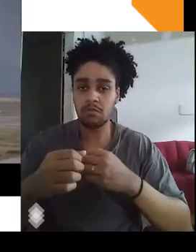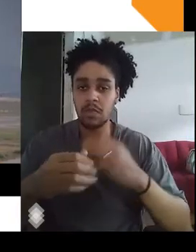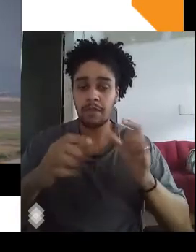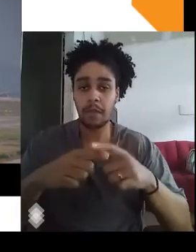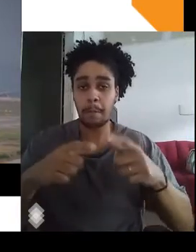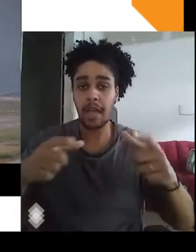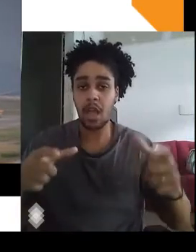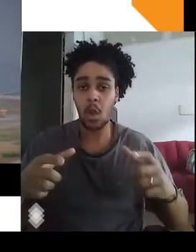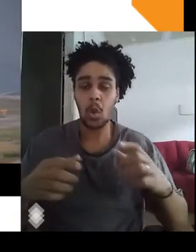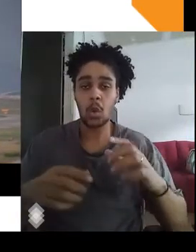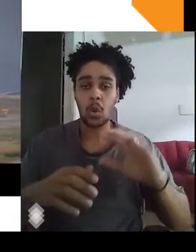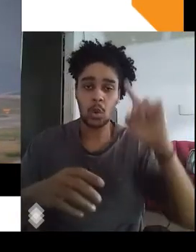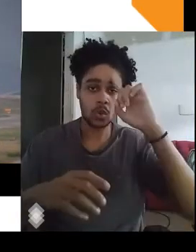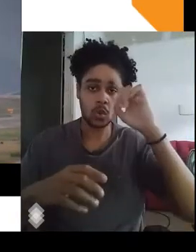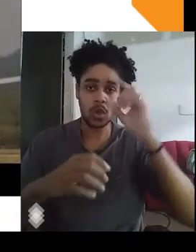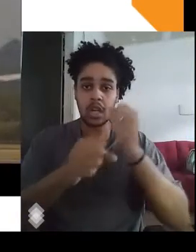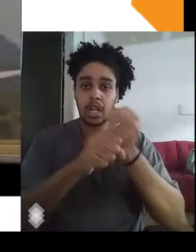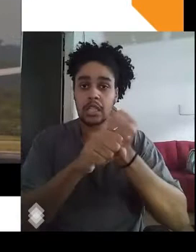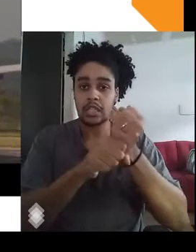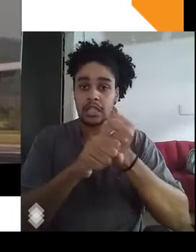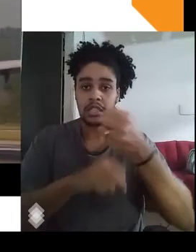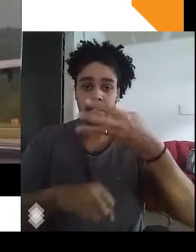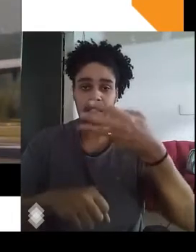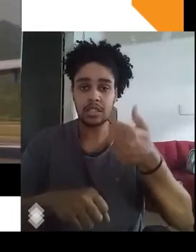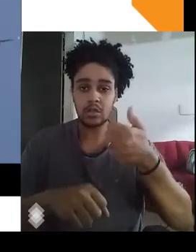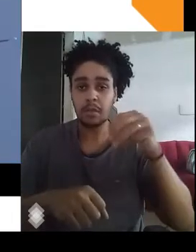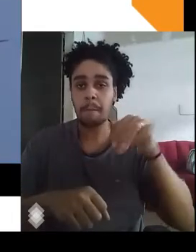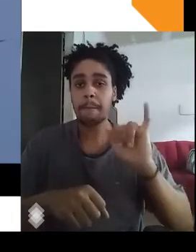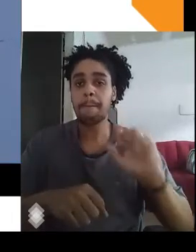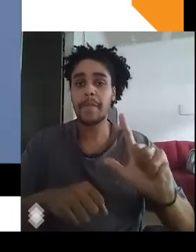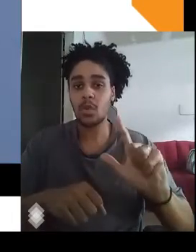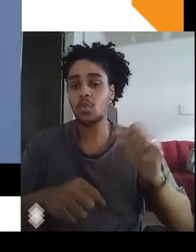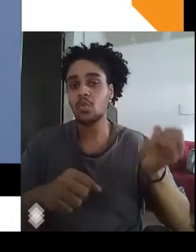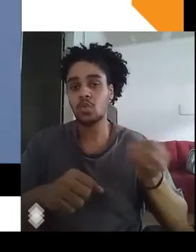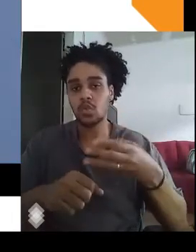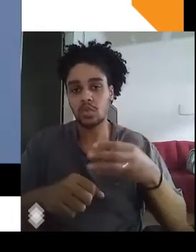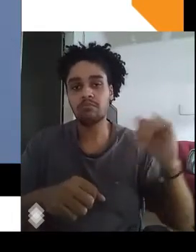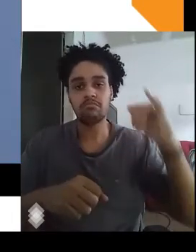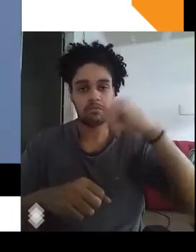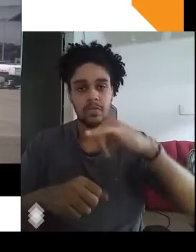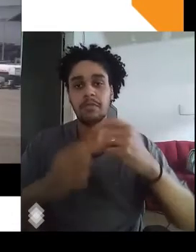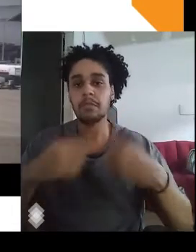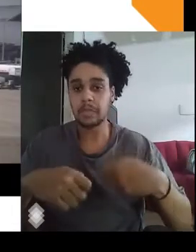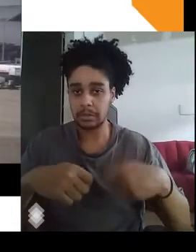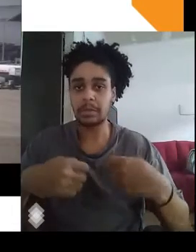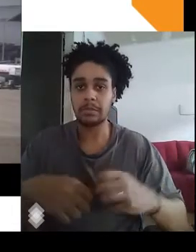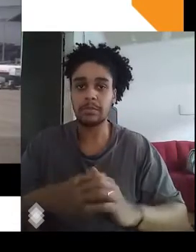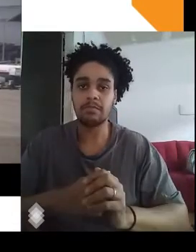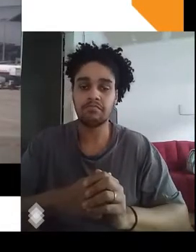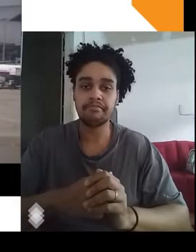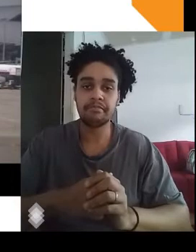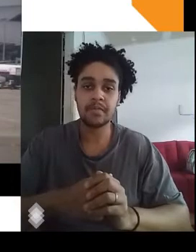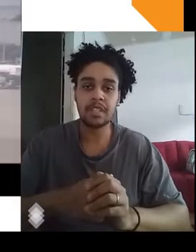nos próximos anos. Até 2033, a fabricante estima que vamos precisar de 31 mil novas aeronaves para atender a demanda de